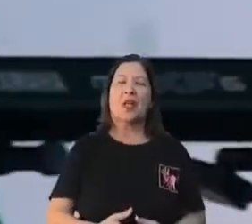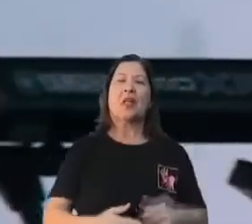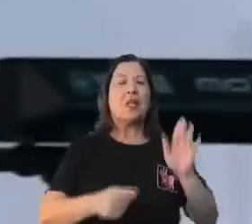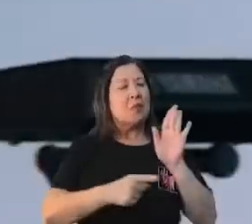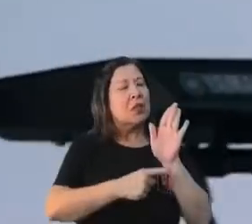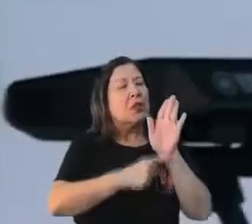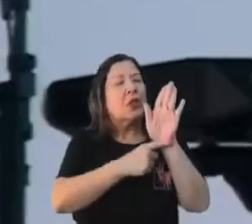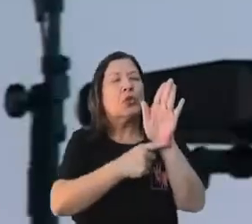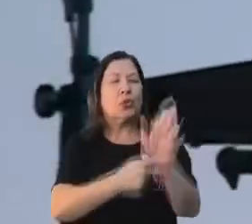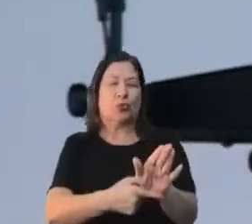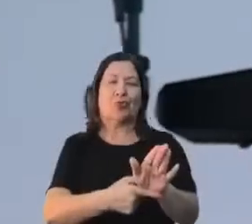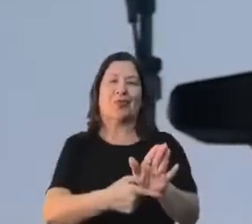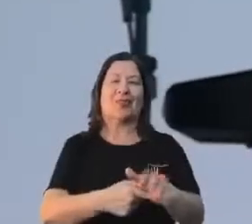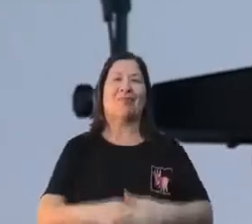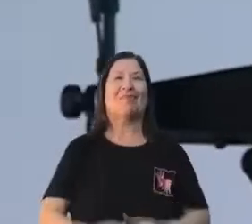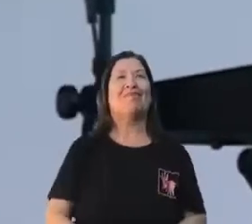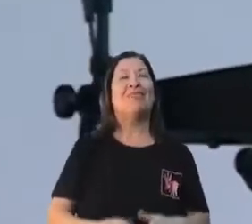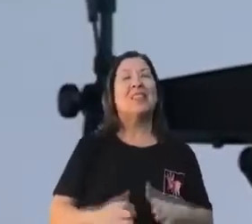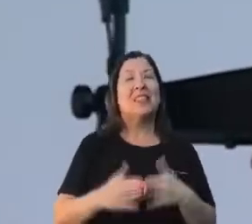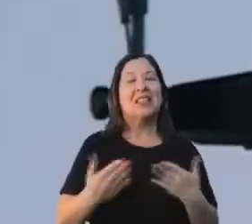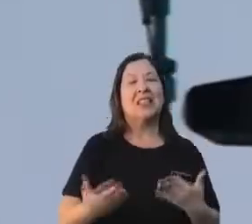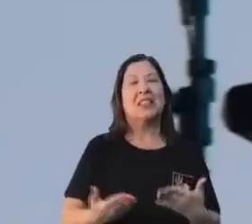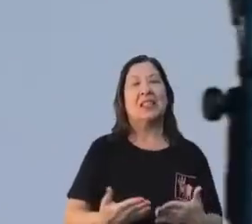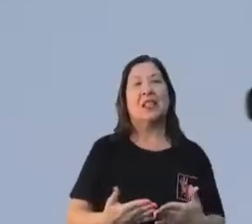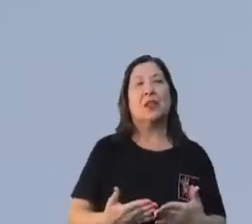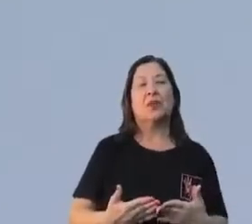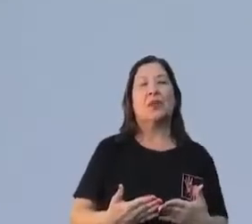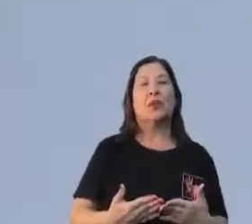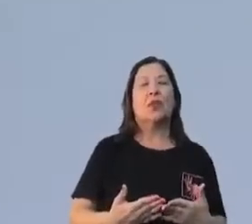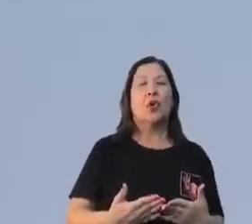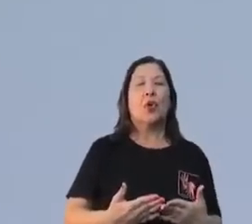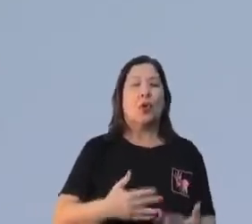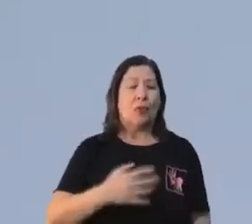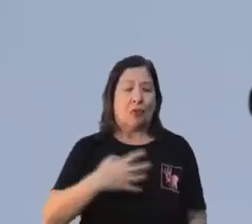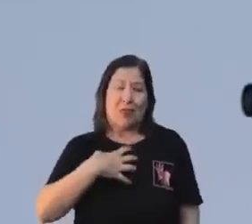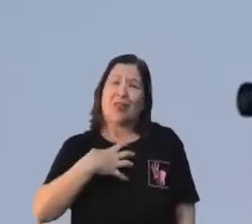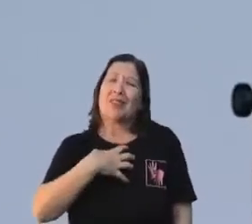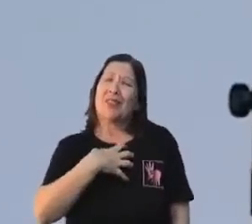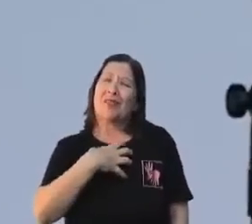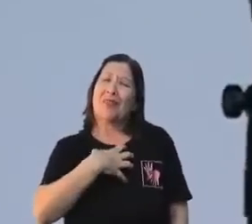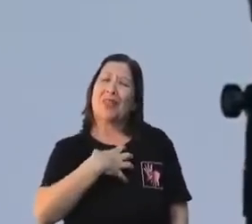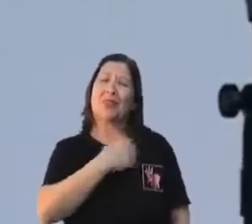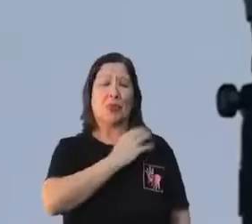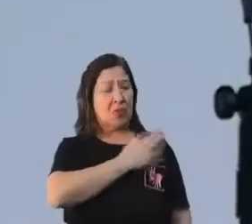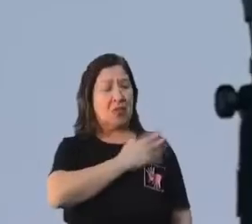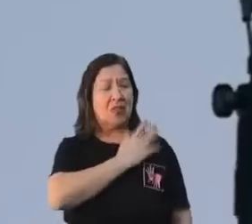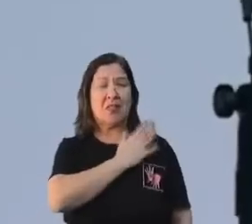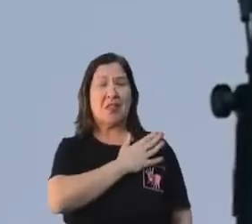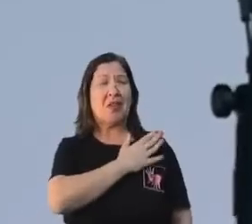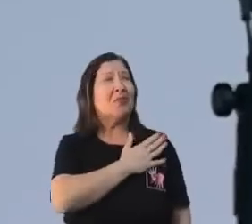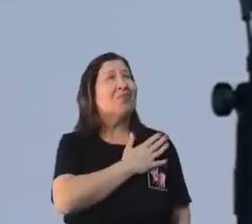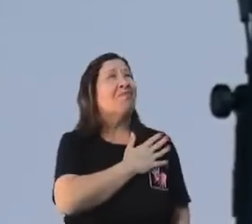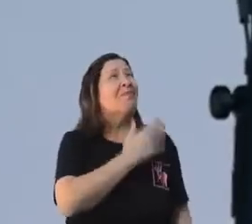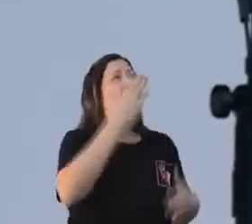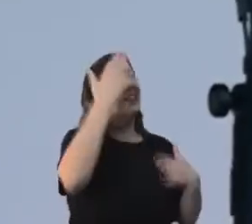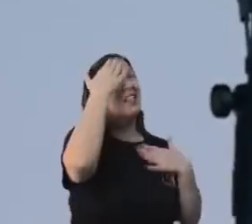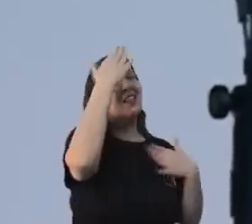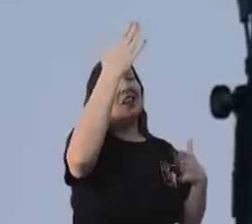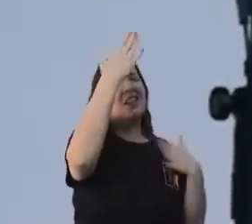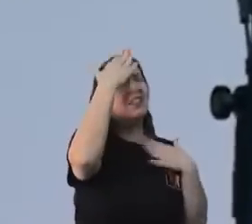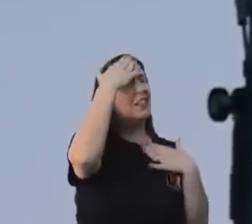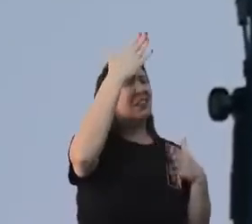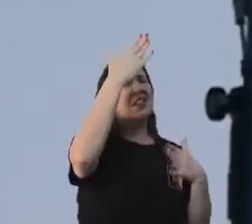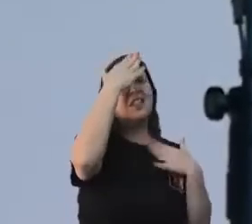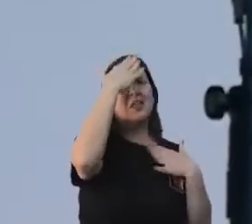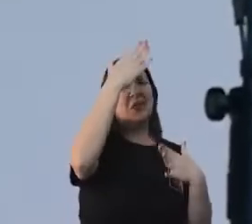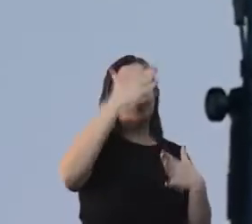Eu entendo que Maria fez isso, irmãos, que quando você tem um coração transbordante de amor, de gratidão a Jesus, você não consegue